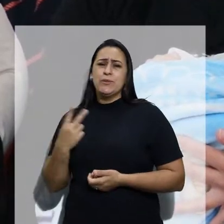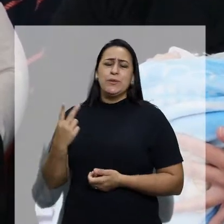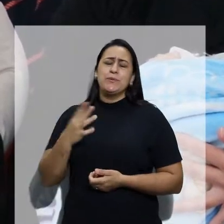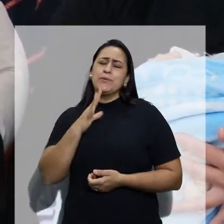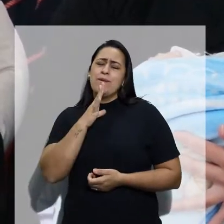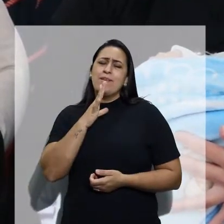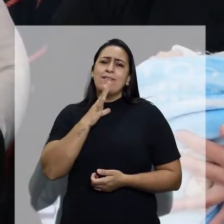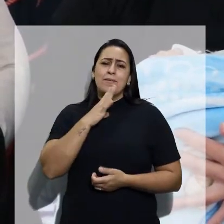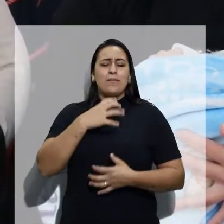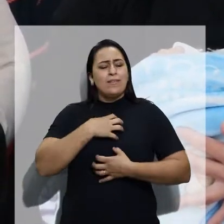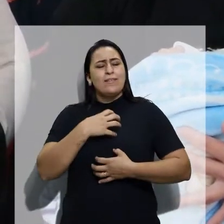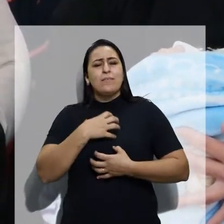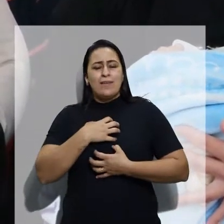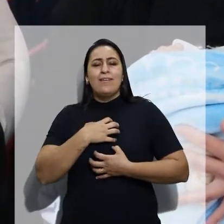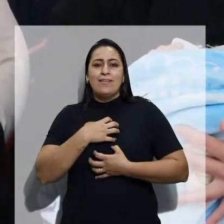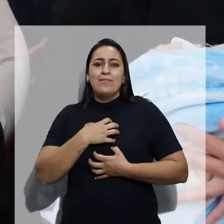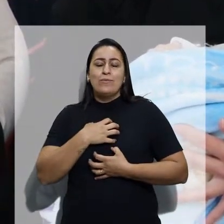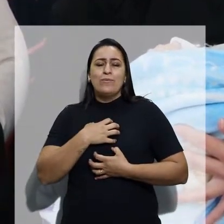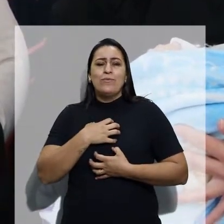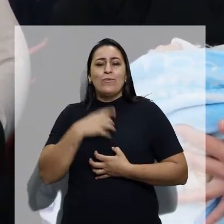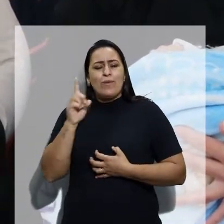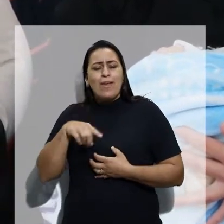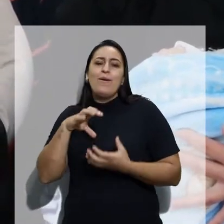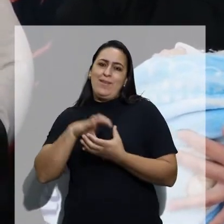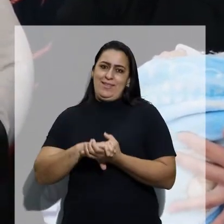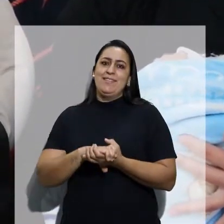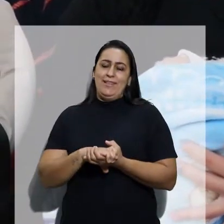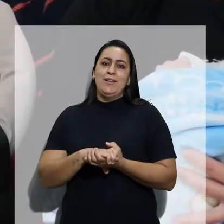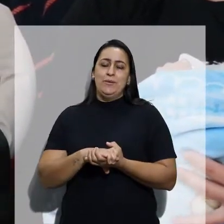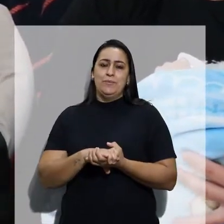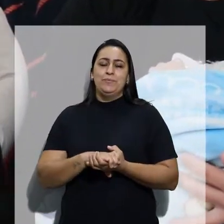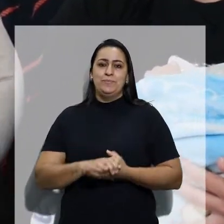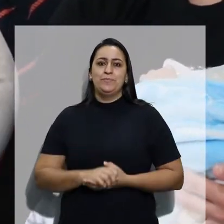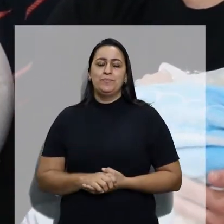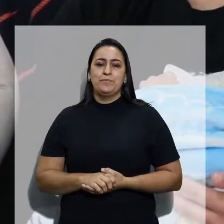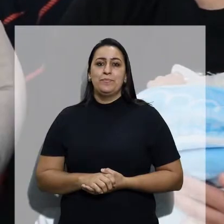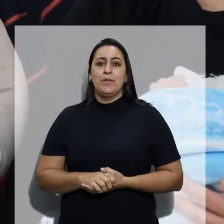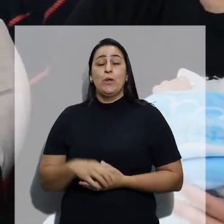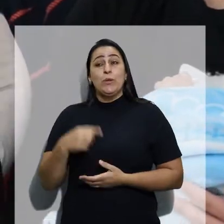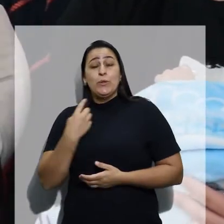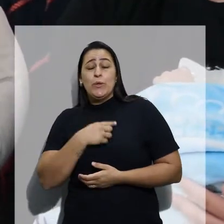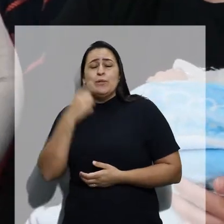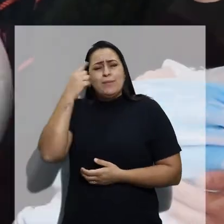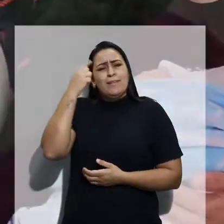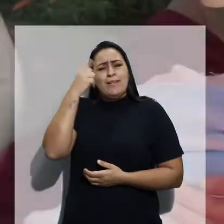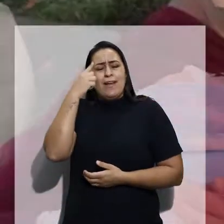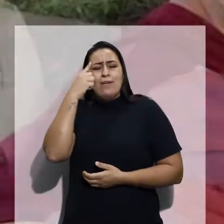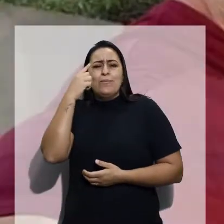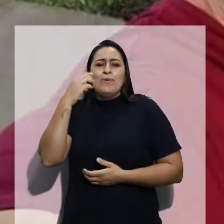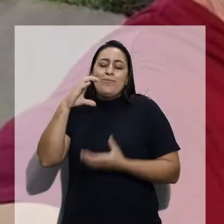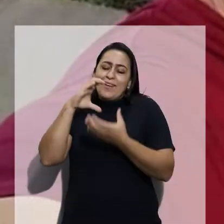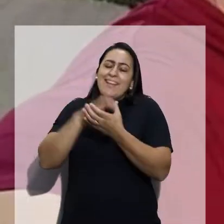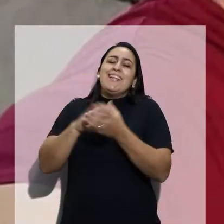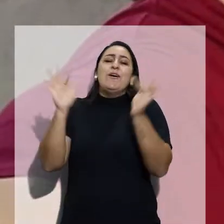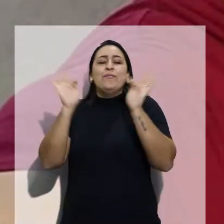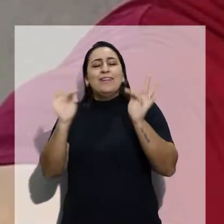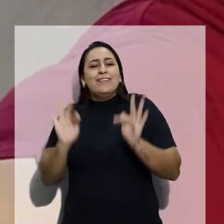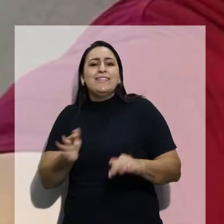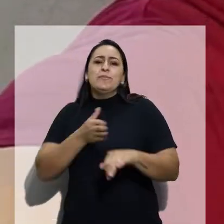o sentimento de ser um casal. A gente era um casal, julgávamos ser um casal feliz,